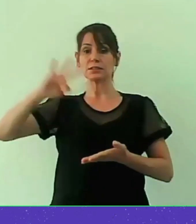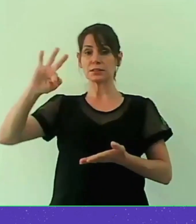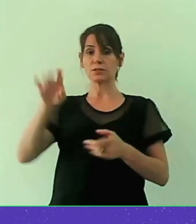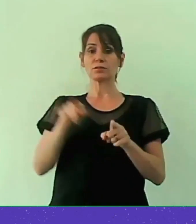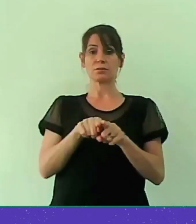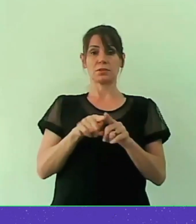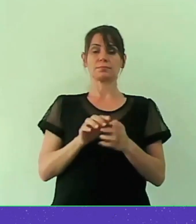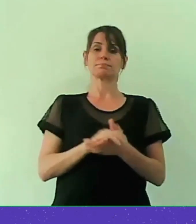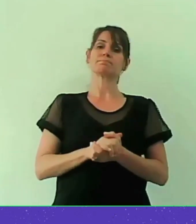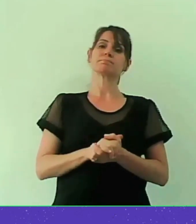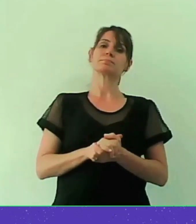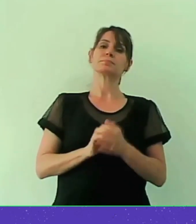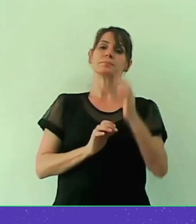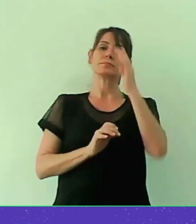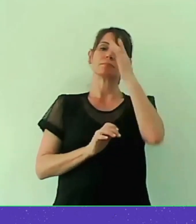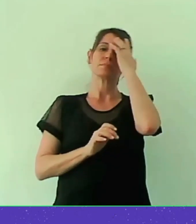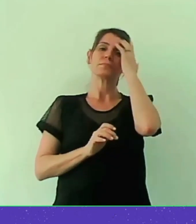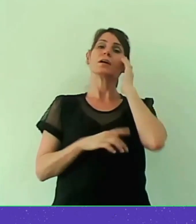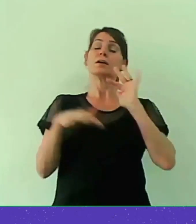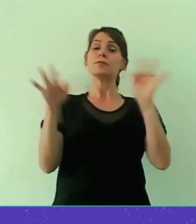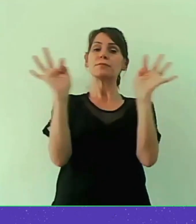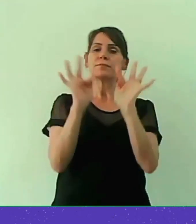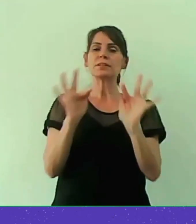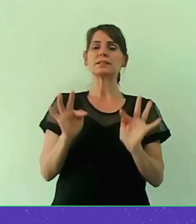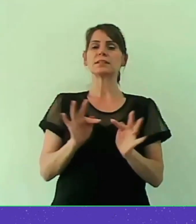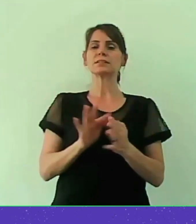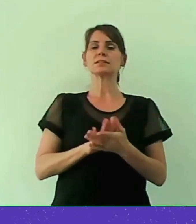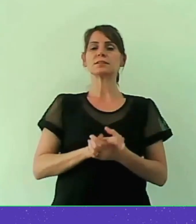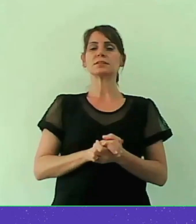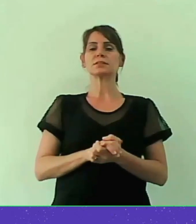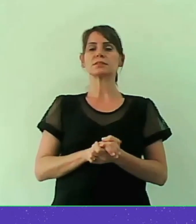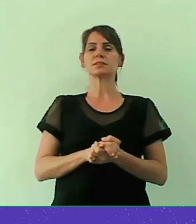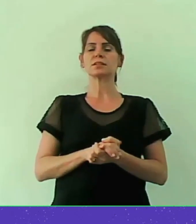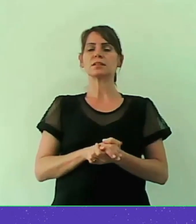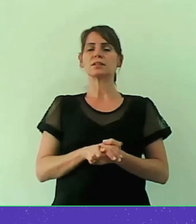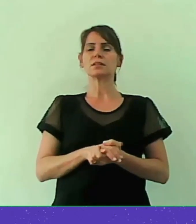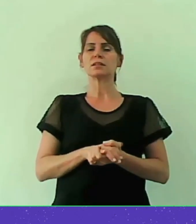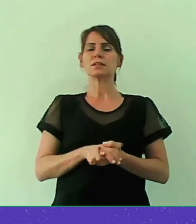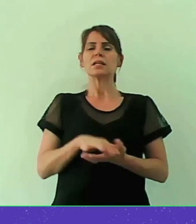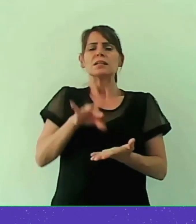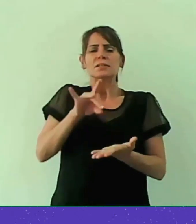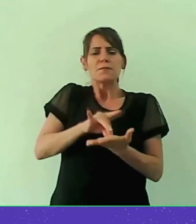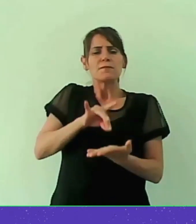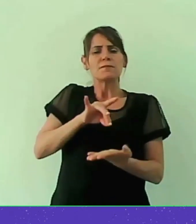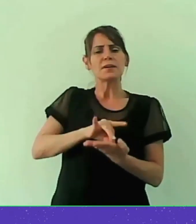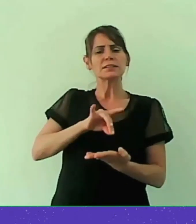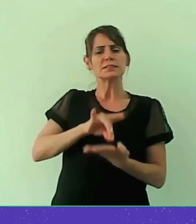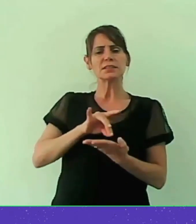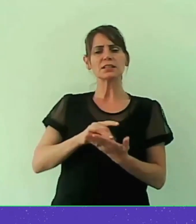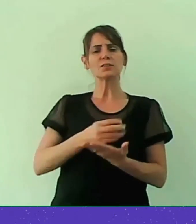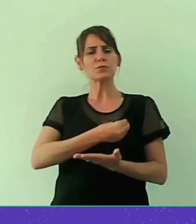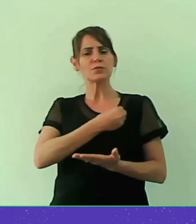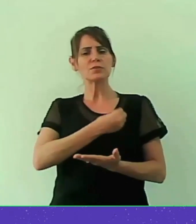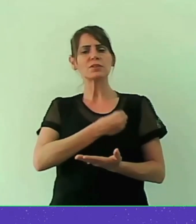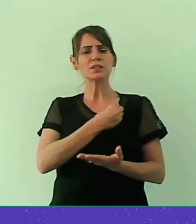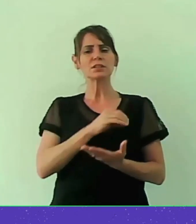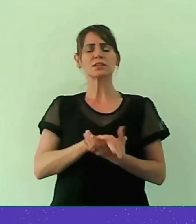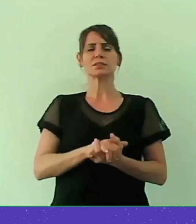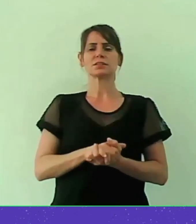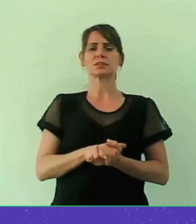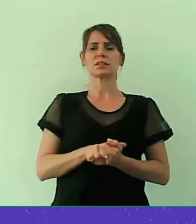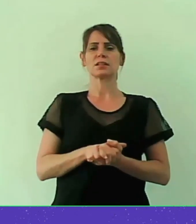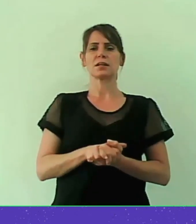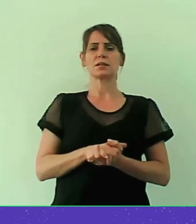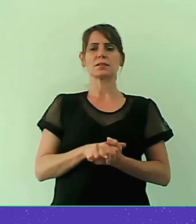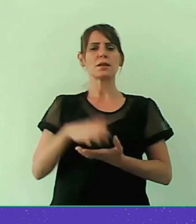felizes por viverem a realidade em todos os aspectos expostos nas